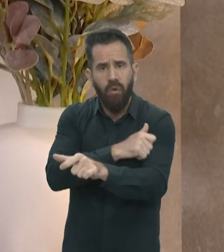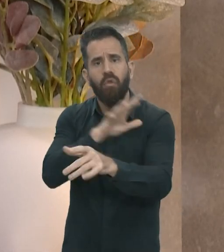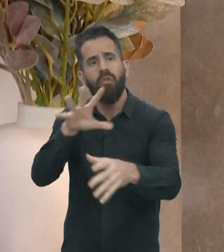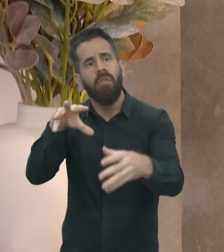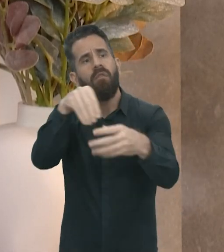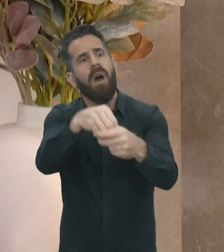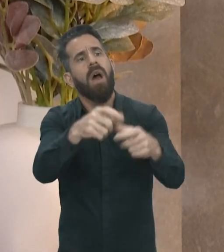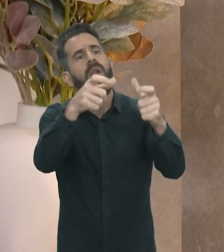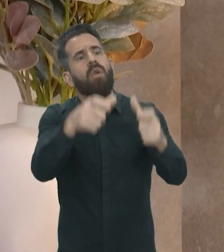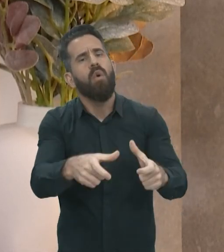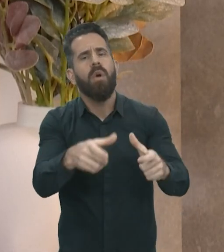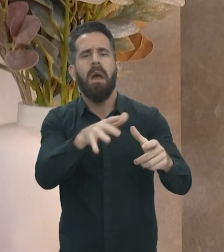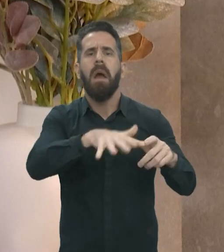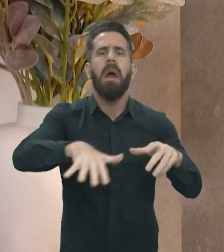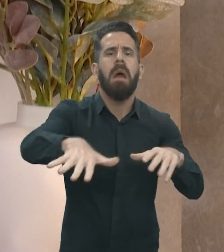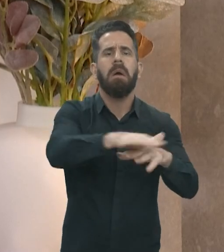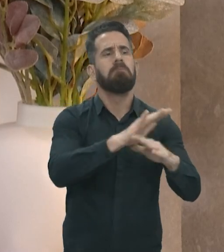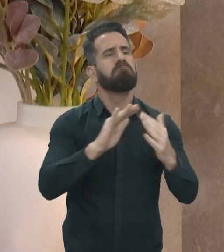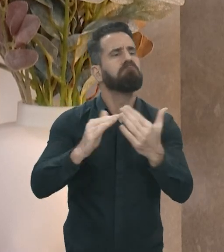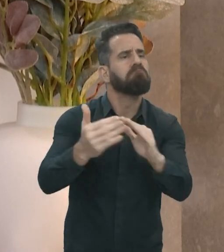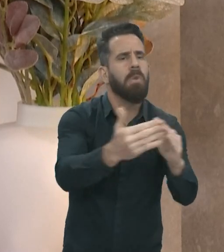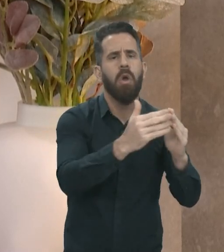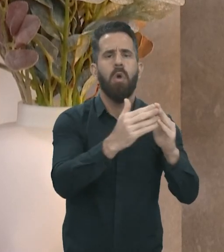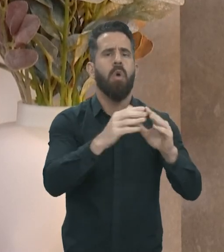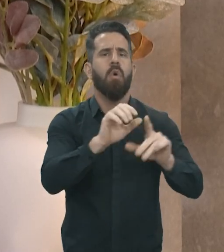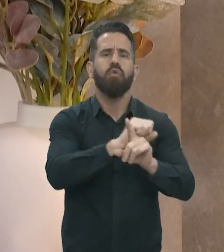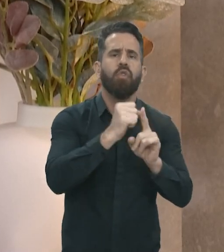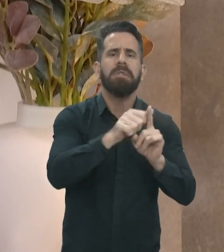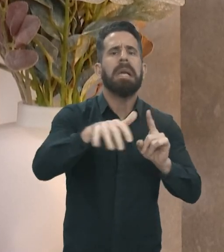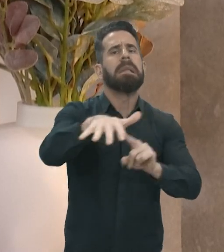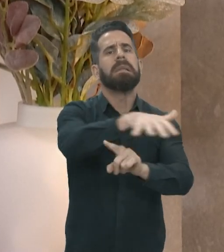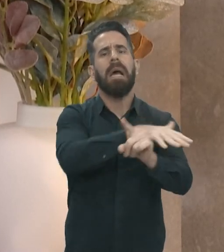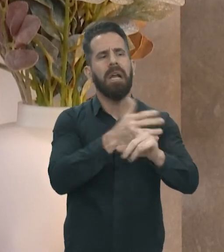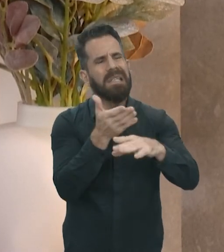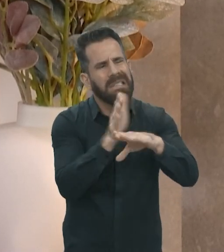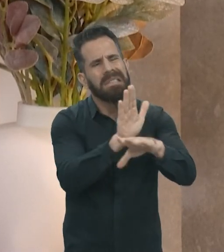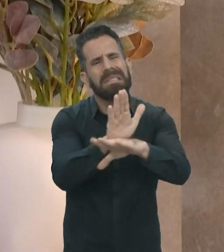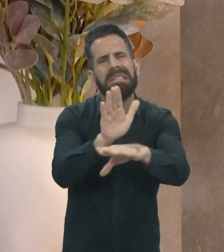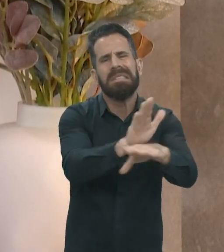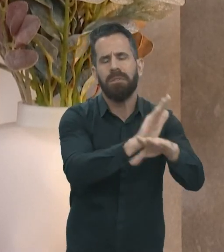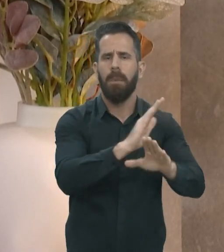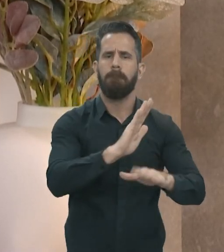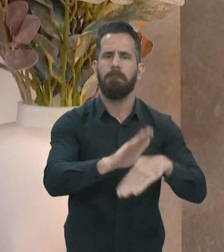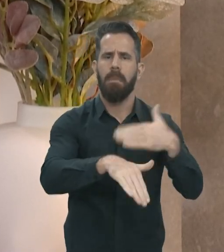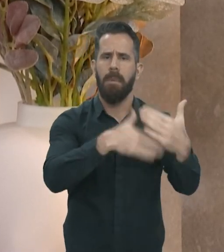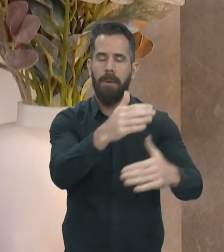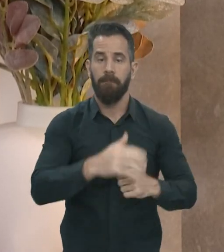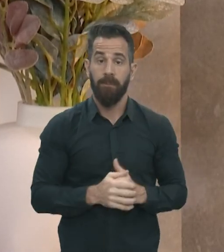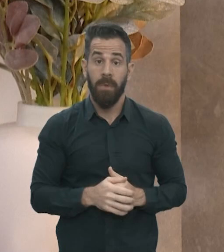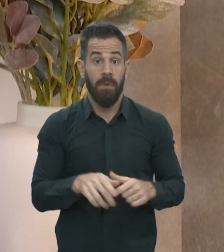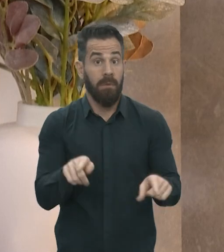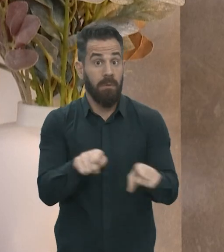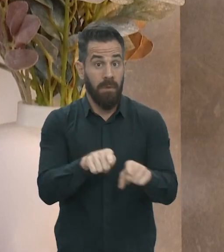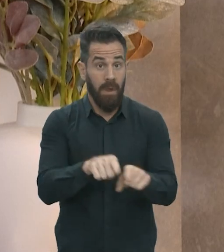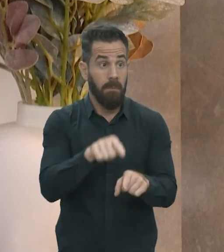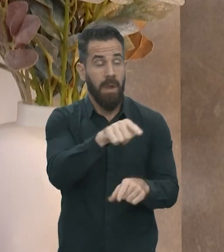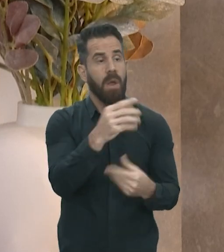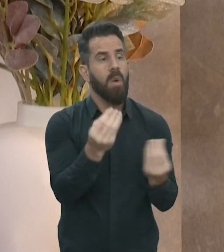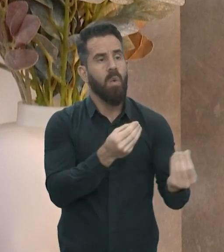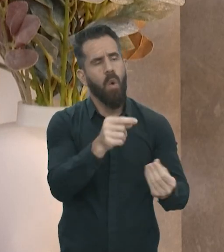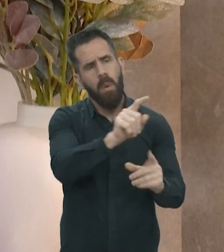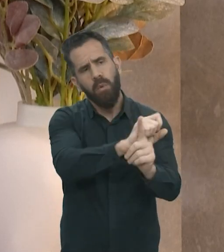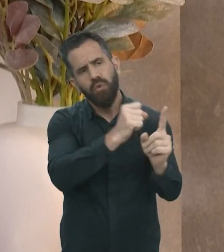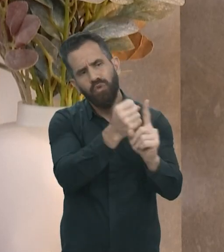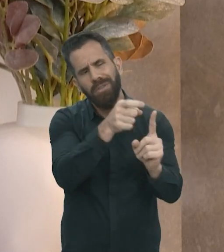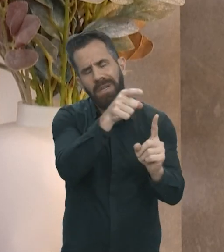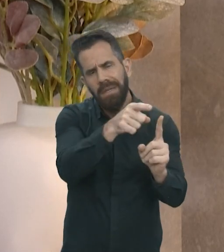esse espírito coletivo e trazer para a universidade a necessidade de poder repensar suas estruturas para